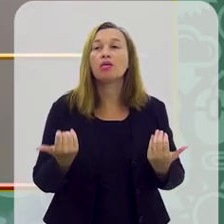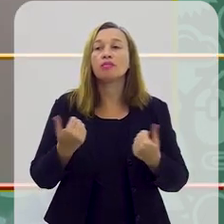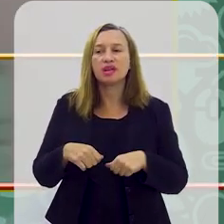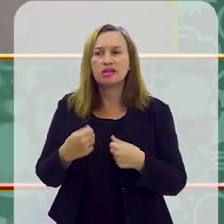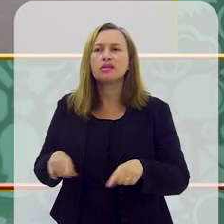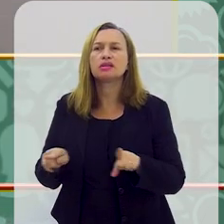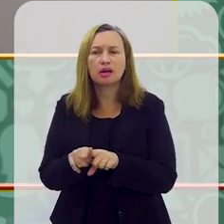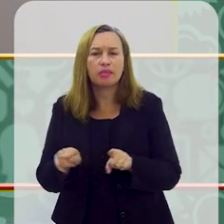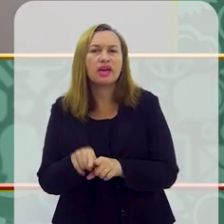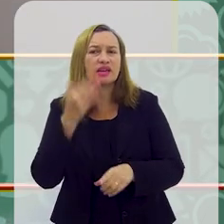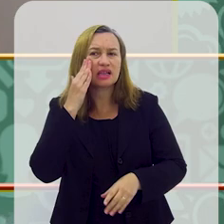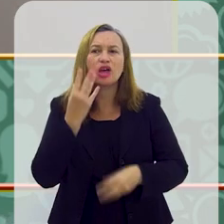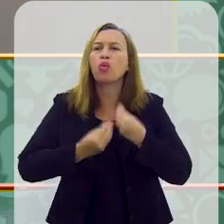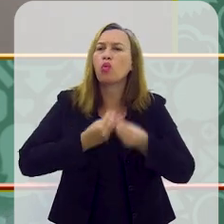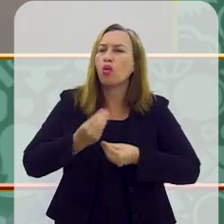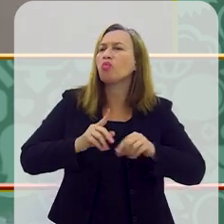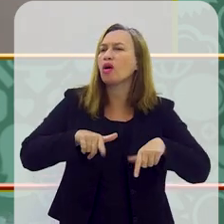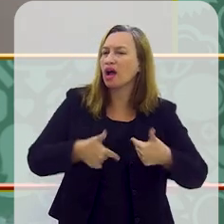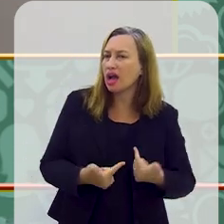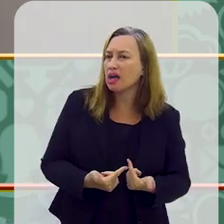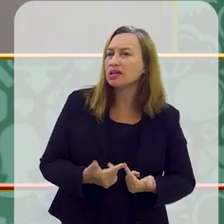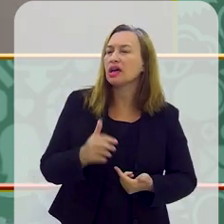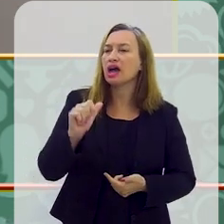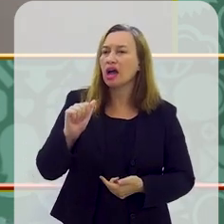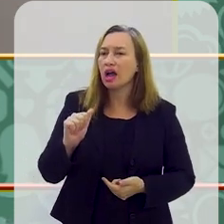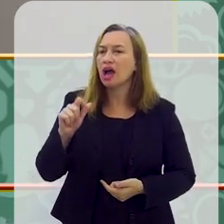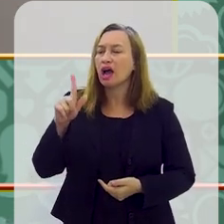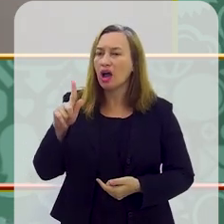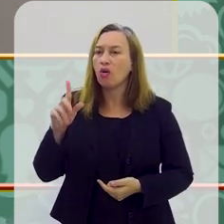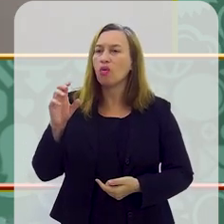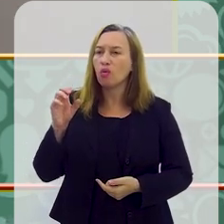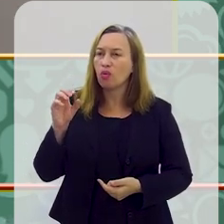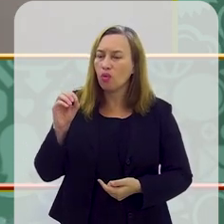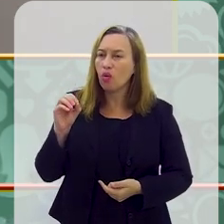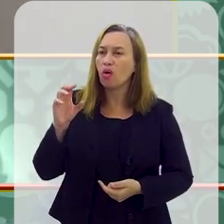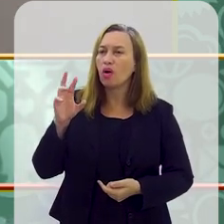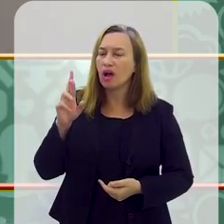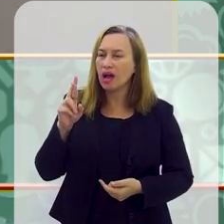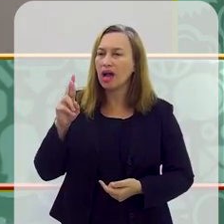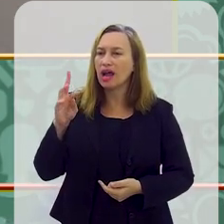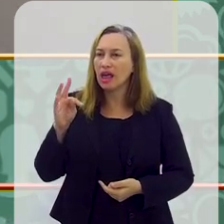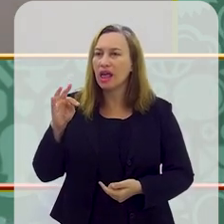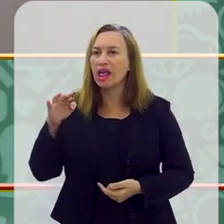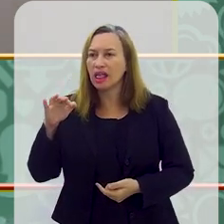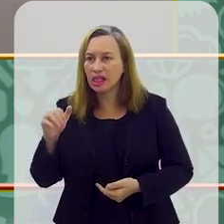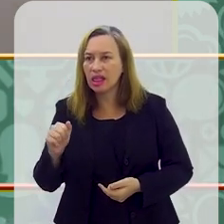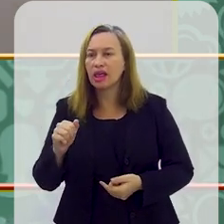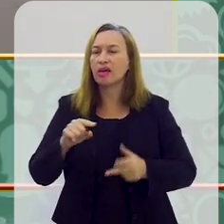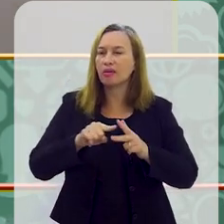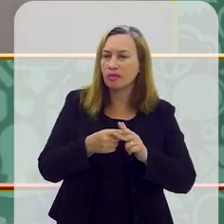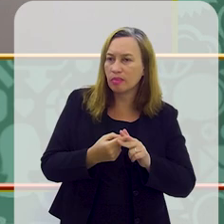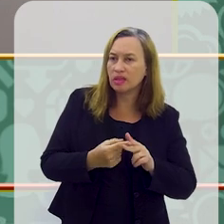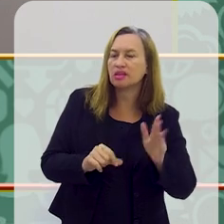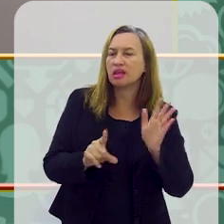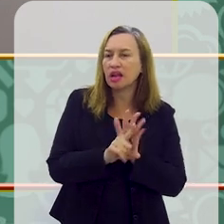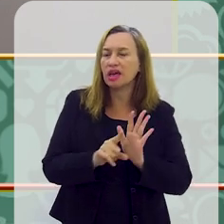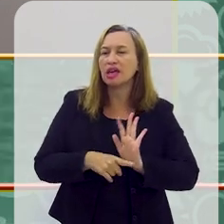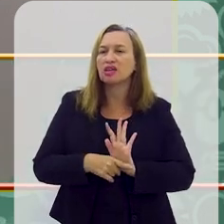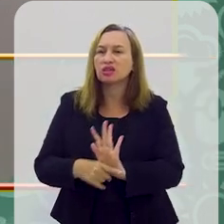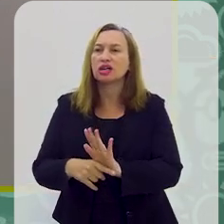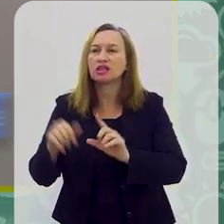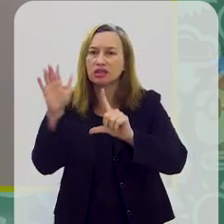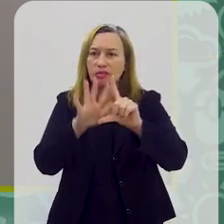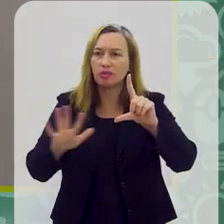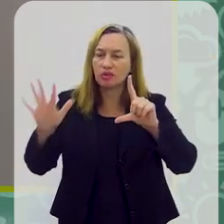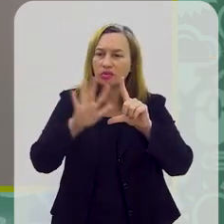assim, a gente precisa também entender como funciona essa questão algorítmica, né? E é uma coisa, outra coisa que a regulamentação iria ajudar,